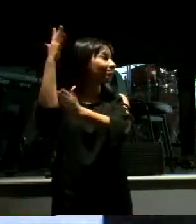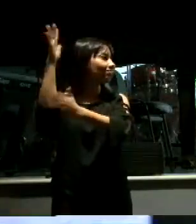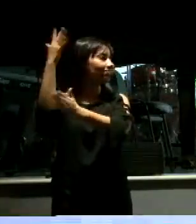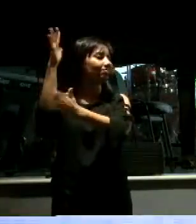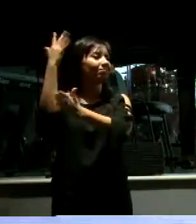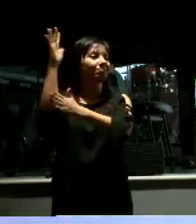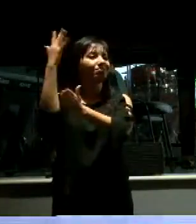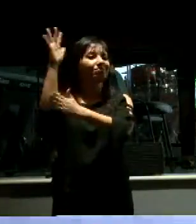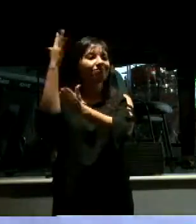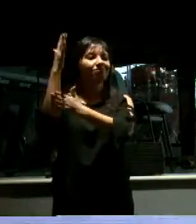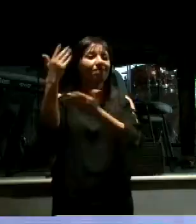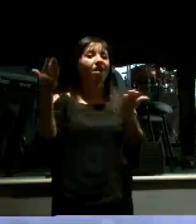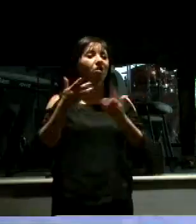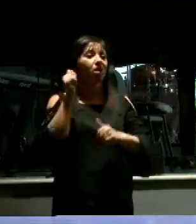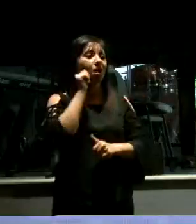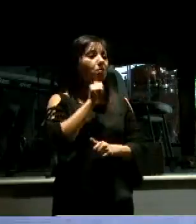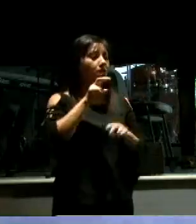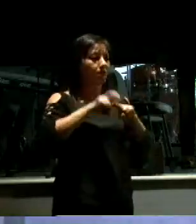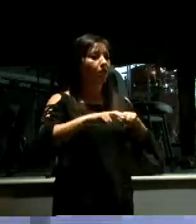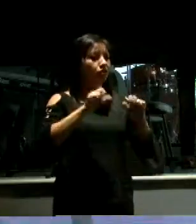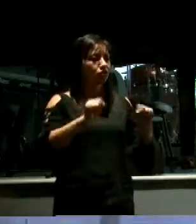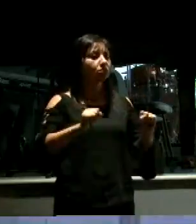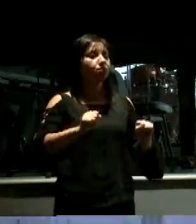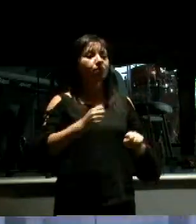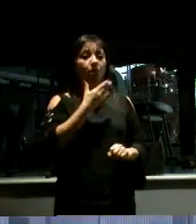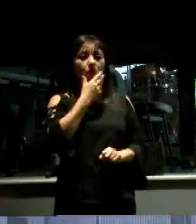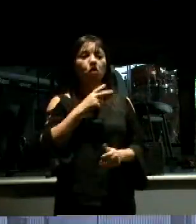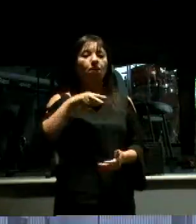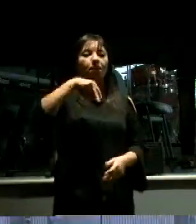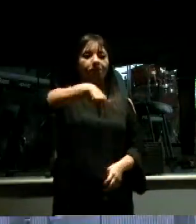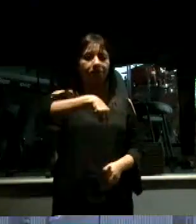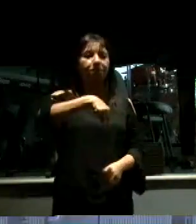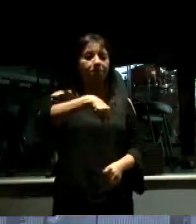Agora você, mulher, pode sentar. Eu vou pedir para os homens ficarem de pé.